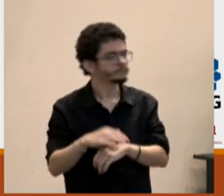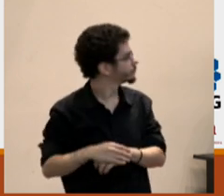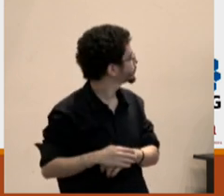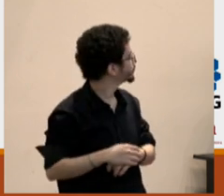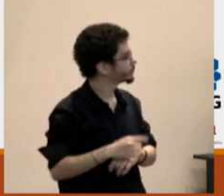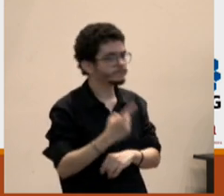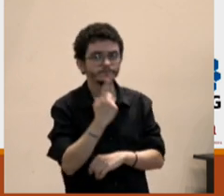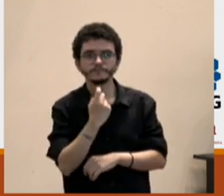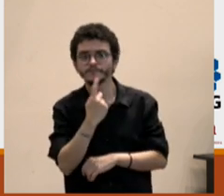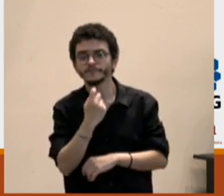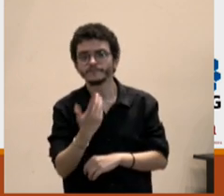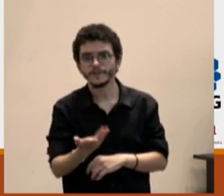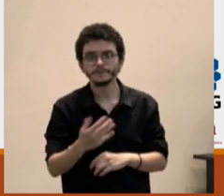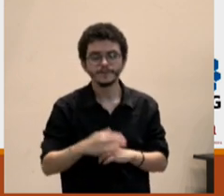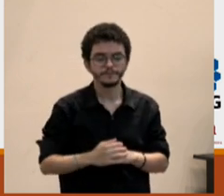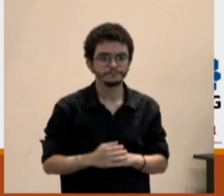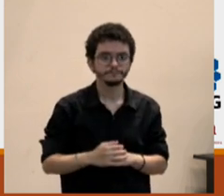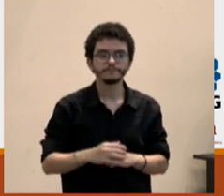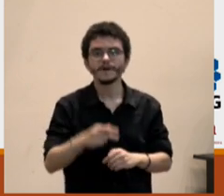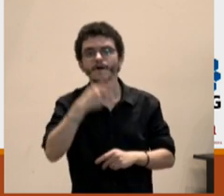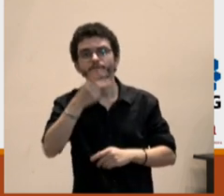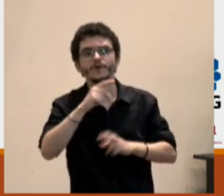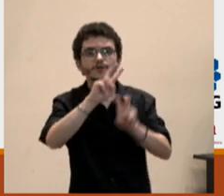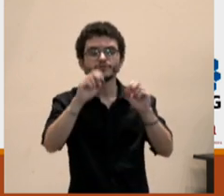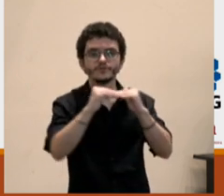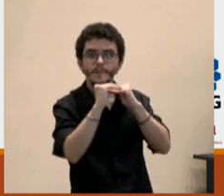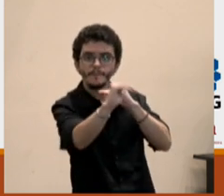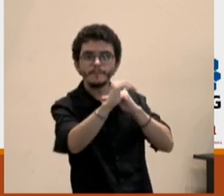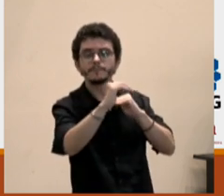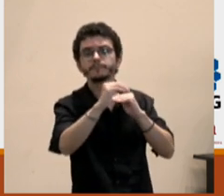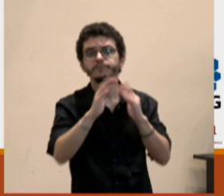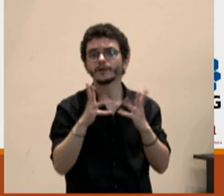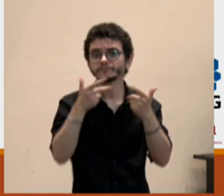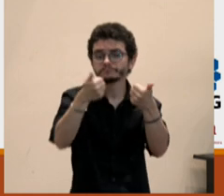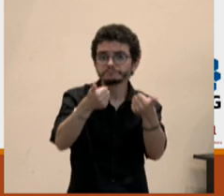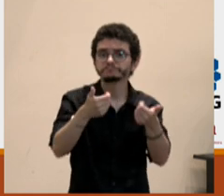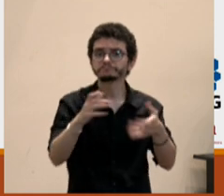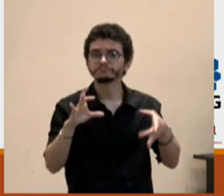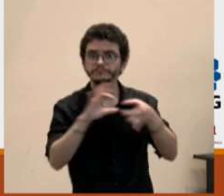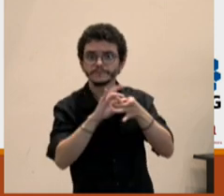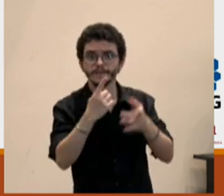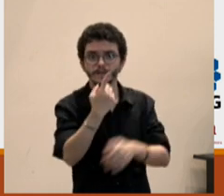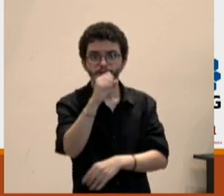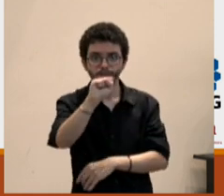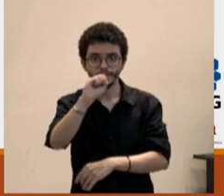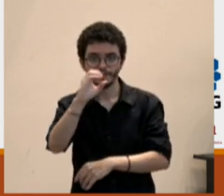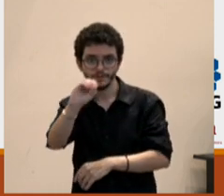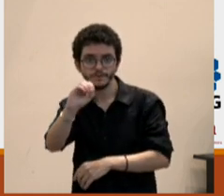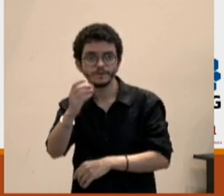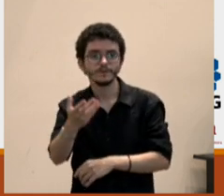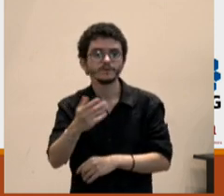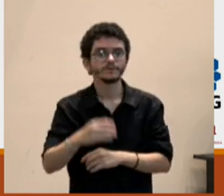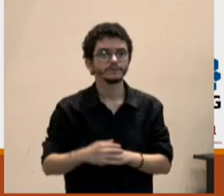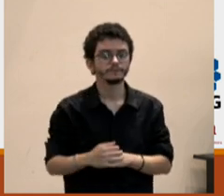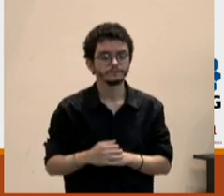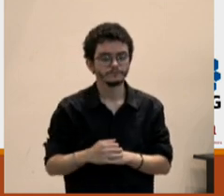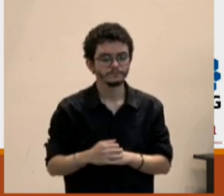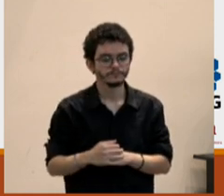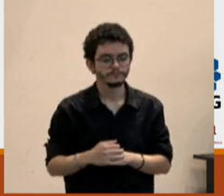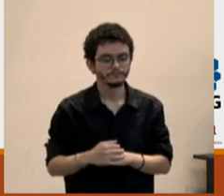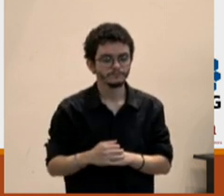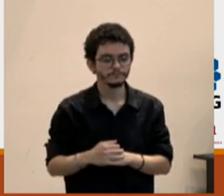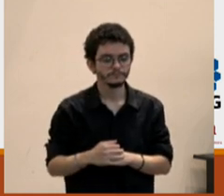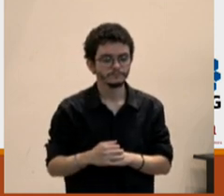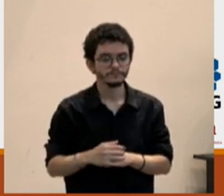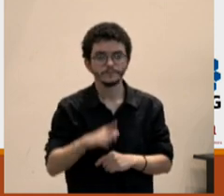especificamente em relação à garantia do padrão de qualidade da educação no básico, a emenda constitucional 108, que é exatamente a que estabeleceu